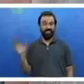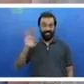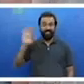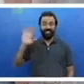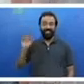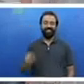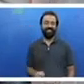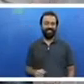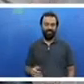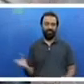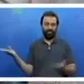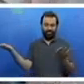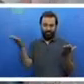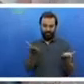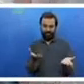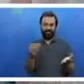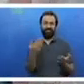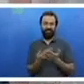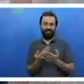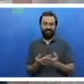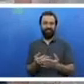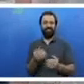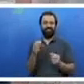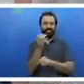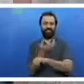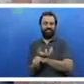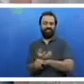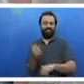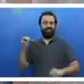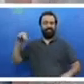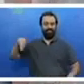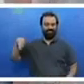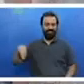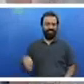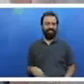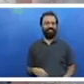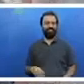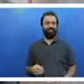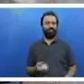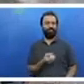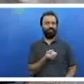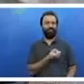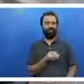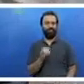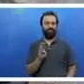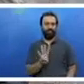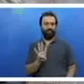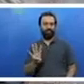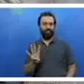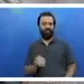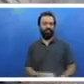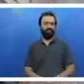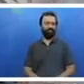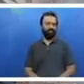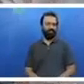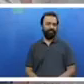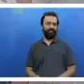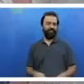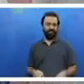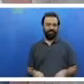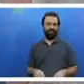Olá pessoal, sejam bem-vindos a mais uma aula de matemática. Nossa aula número 44,